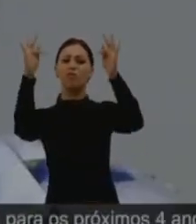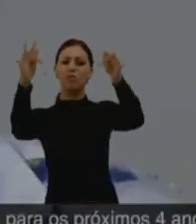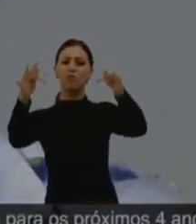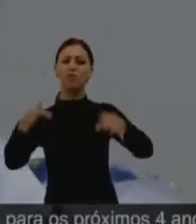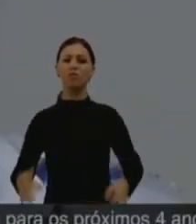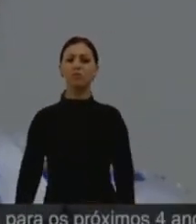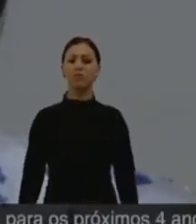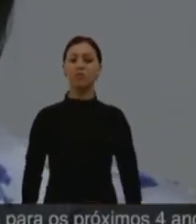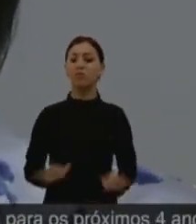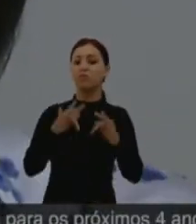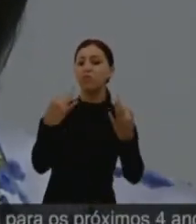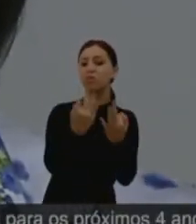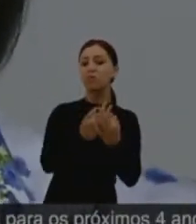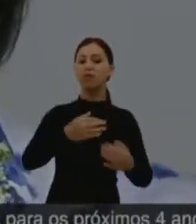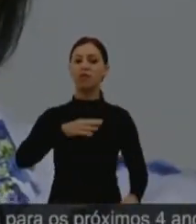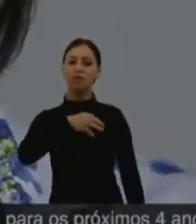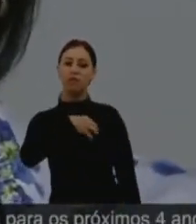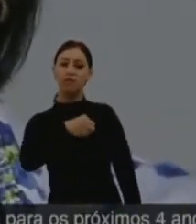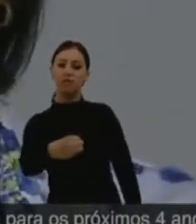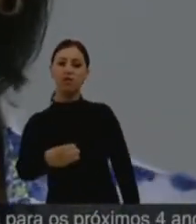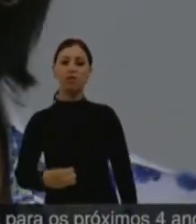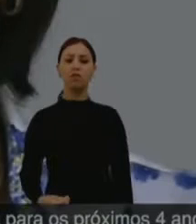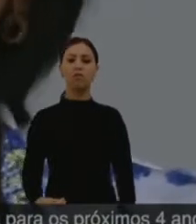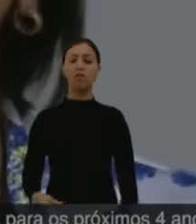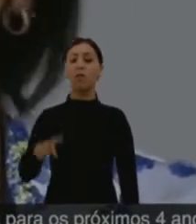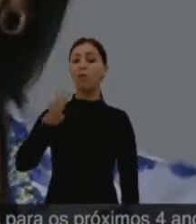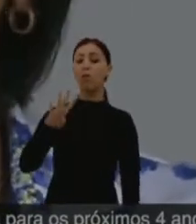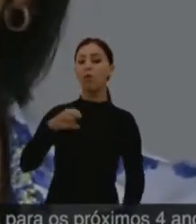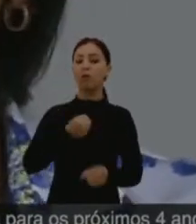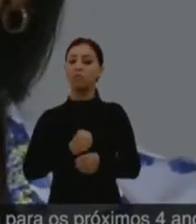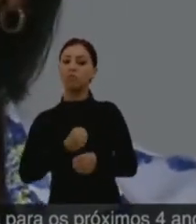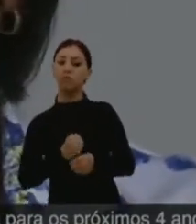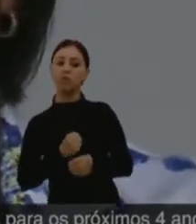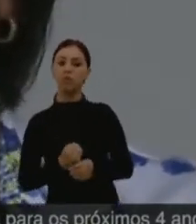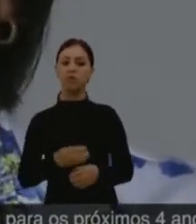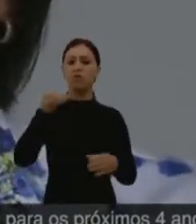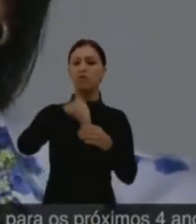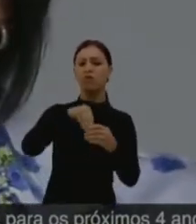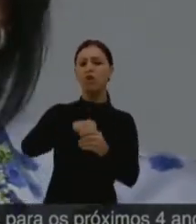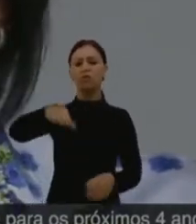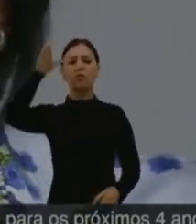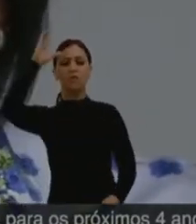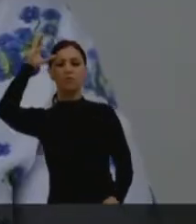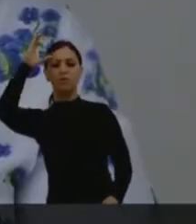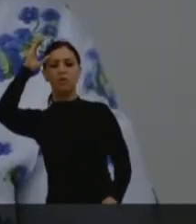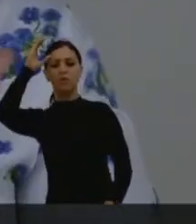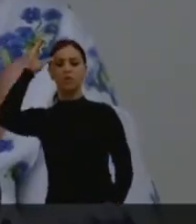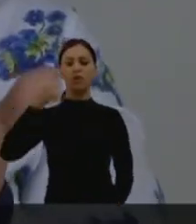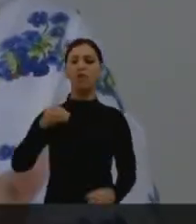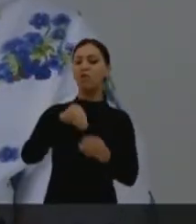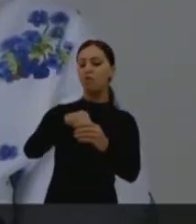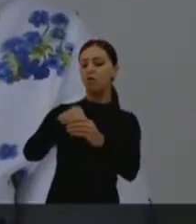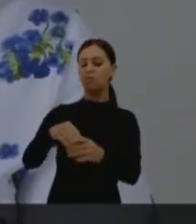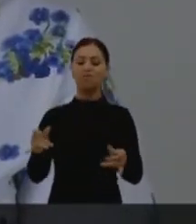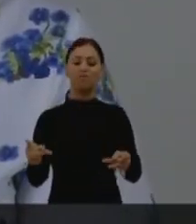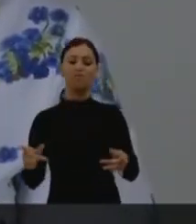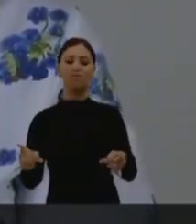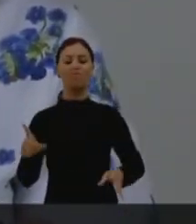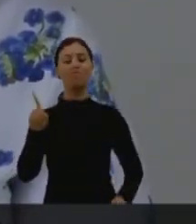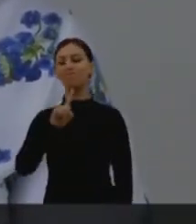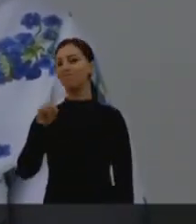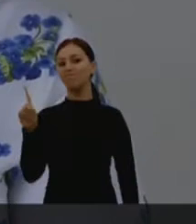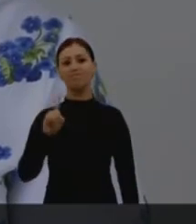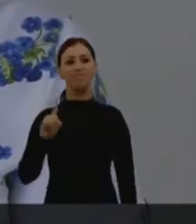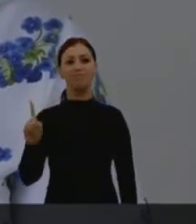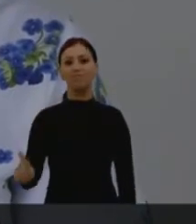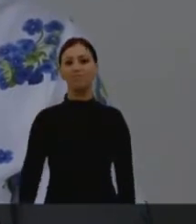Você estará depositando o futuro dos seus filhos, da sua família, nos próximos 4 anos. Vote consciente,